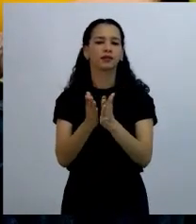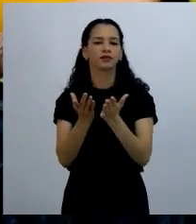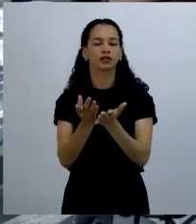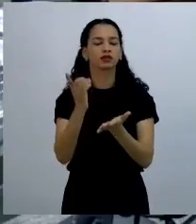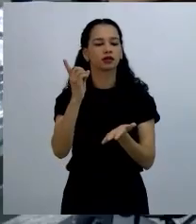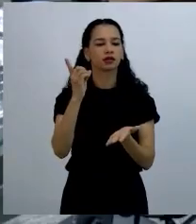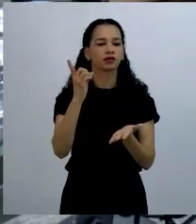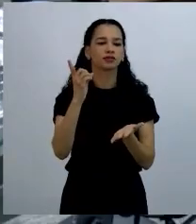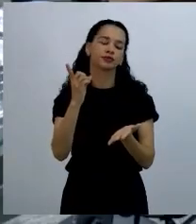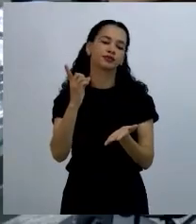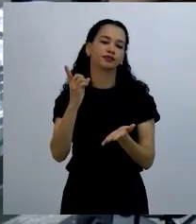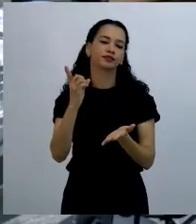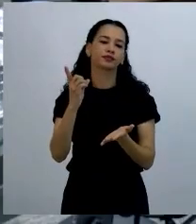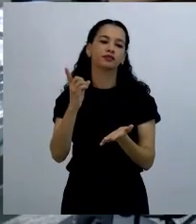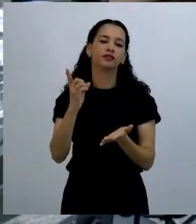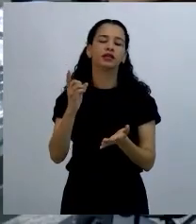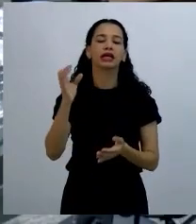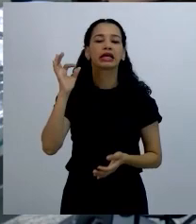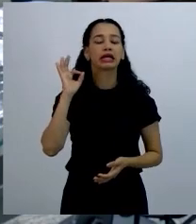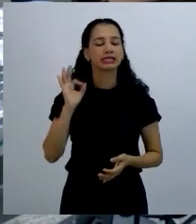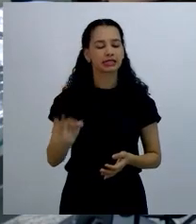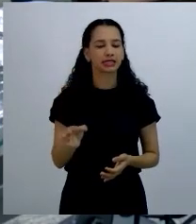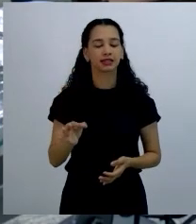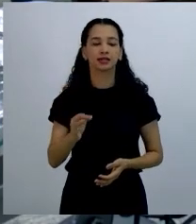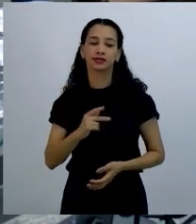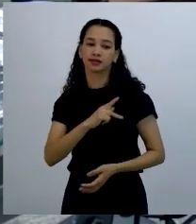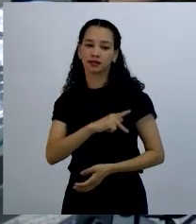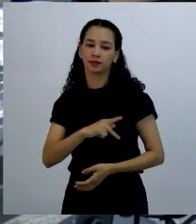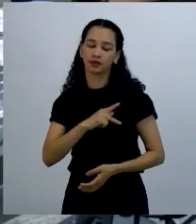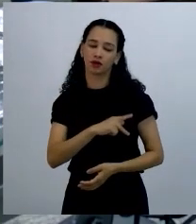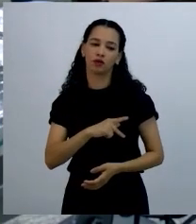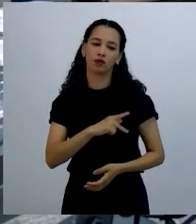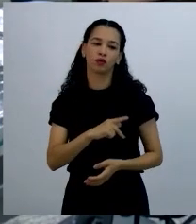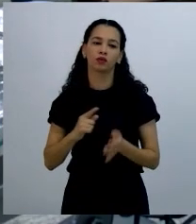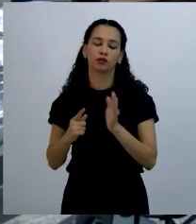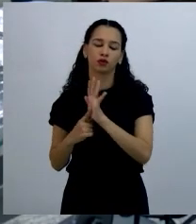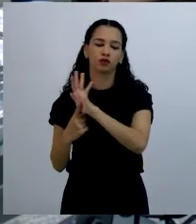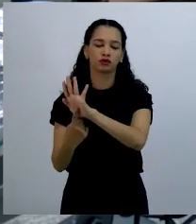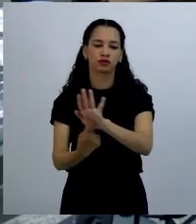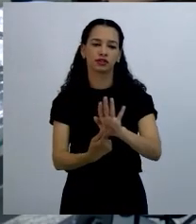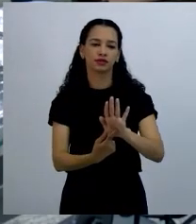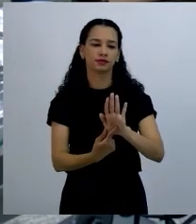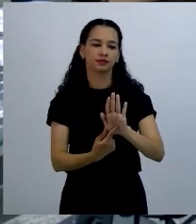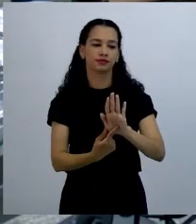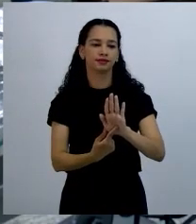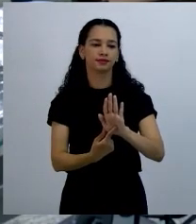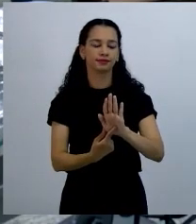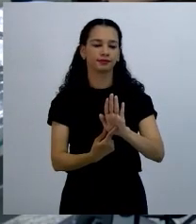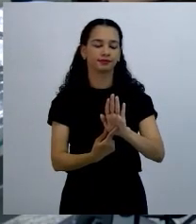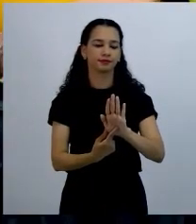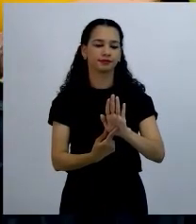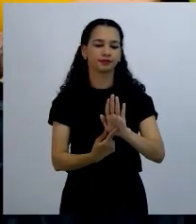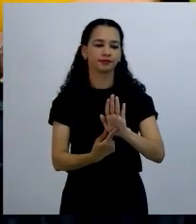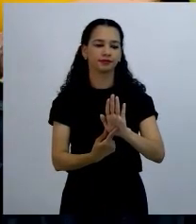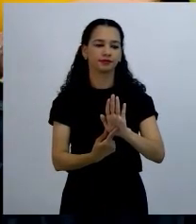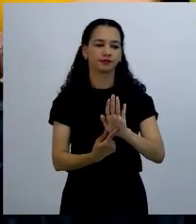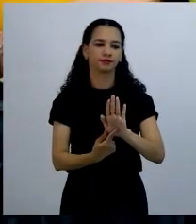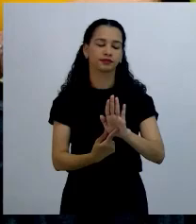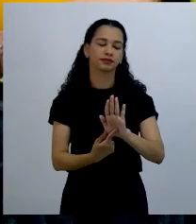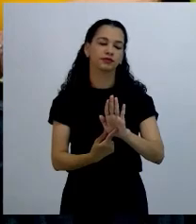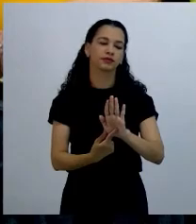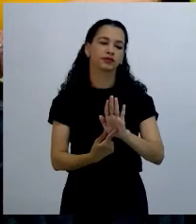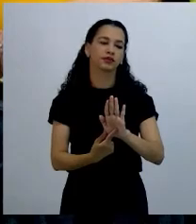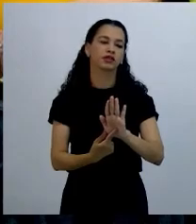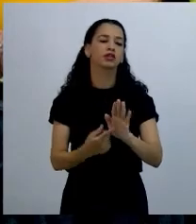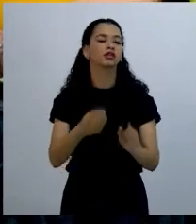favor que está em Cristo Jesus nosso senhor esse texto de Romanos Capítulo 8 o apóstolo